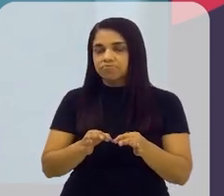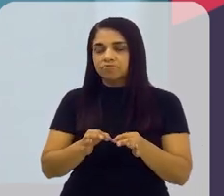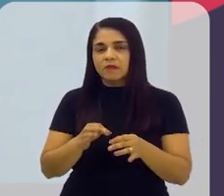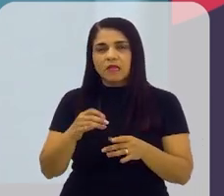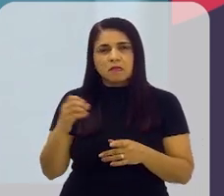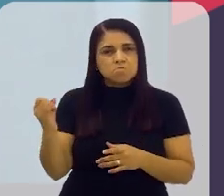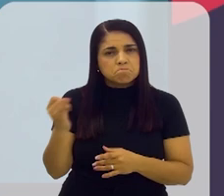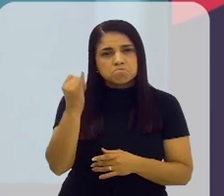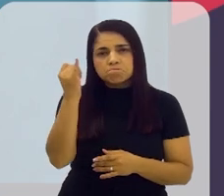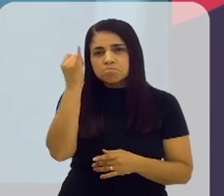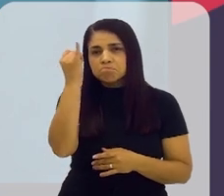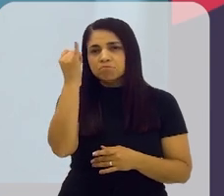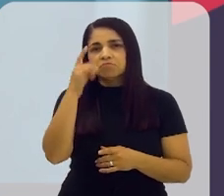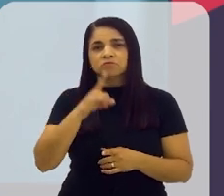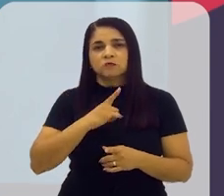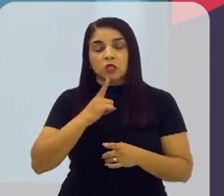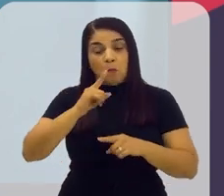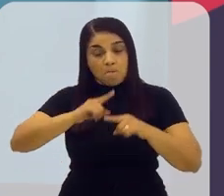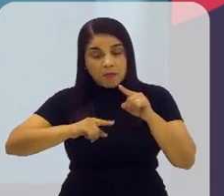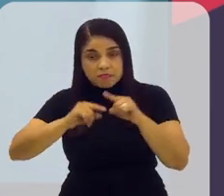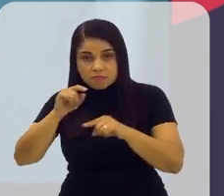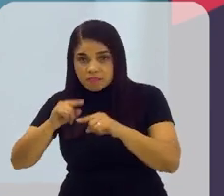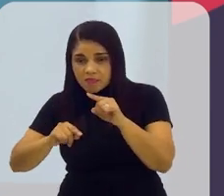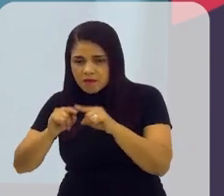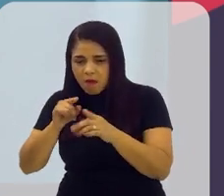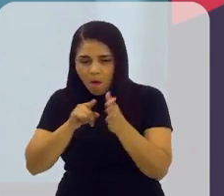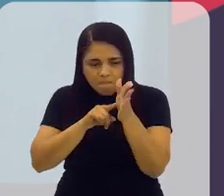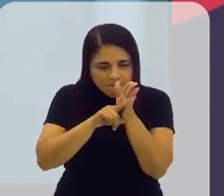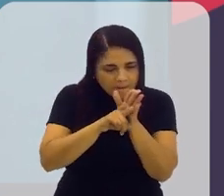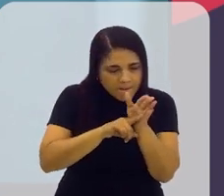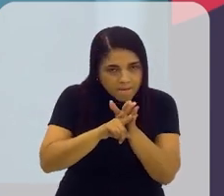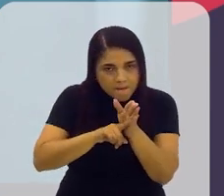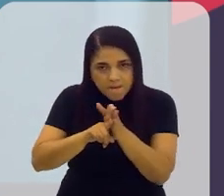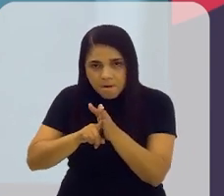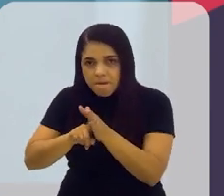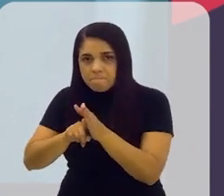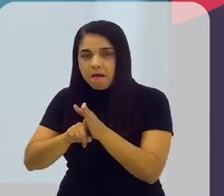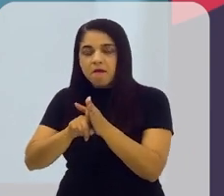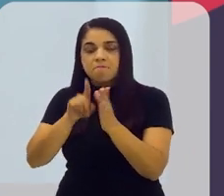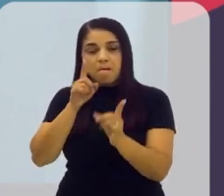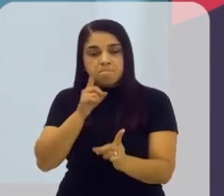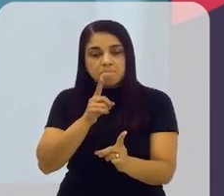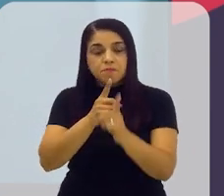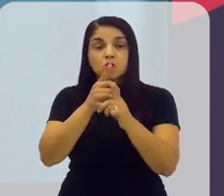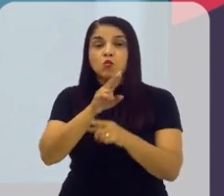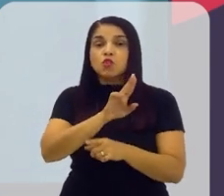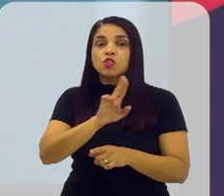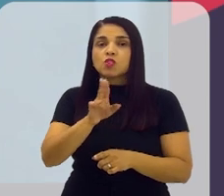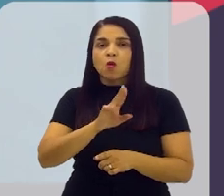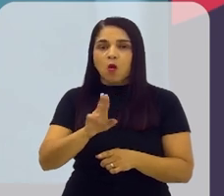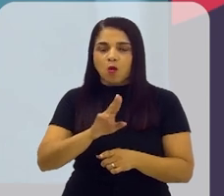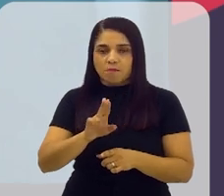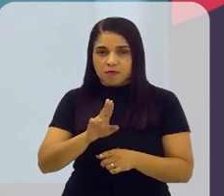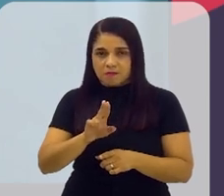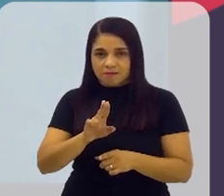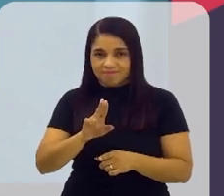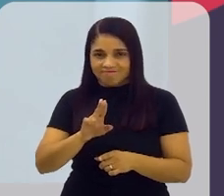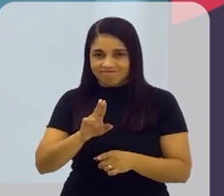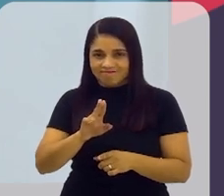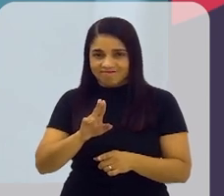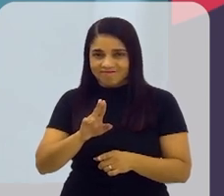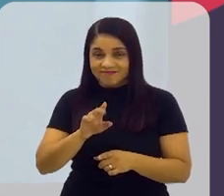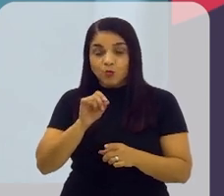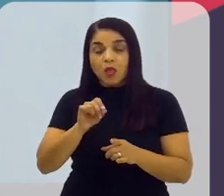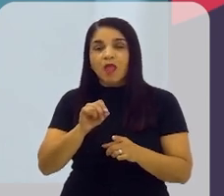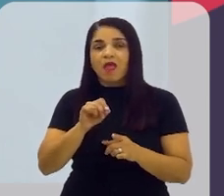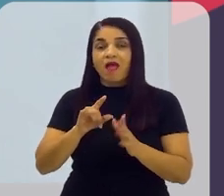Porque é de suma importância que a gente tenha o material para que a gente consiga examinar, para que a gente chegue a um nome da planta, porque o nome da